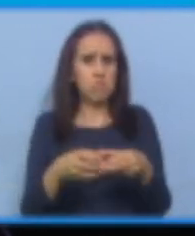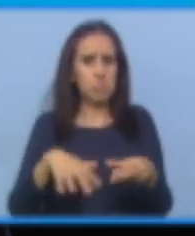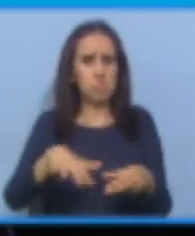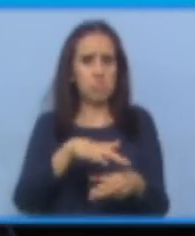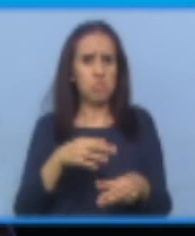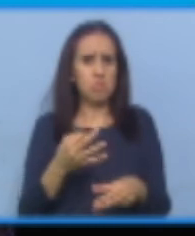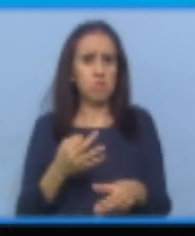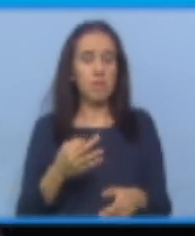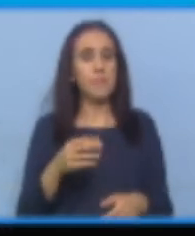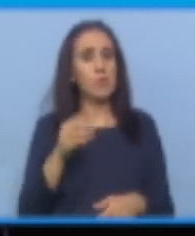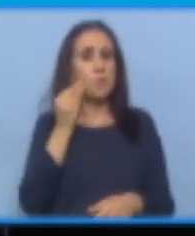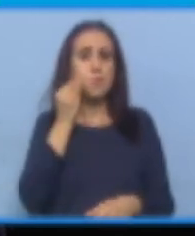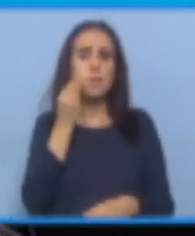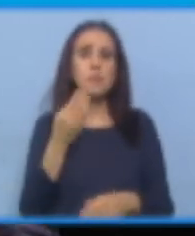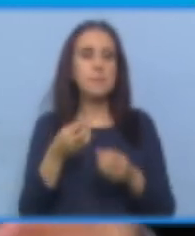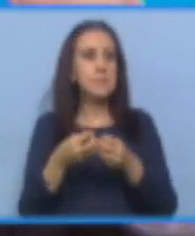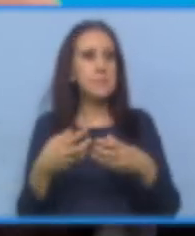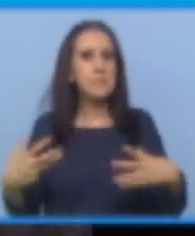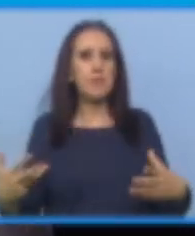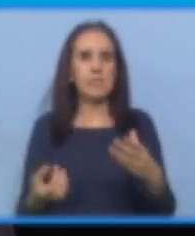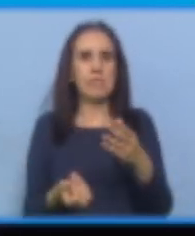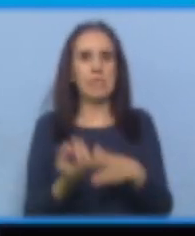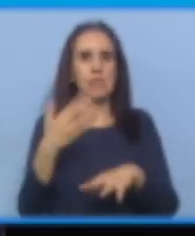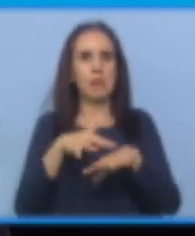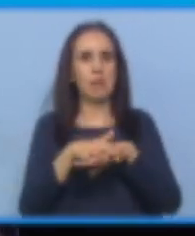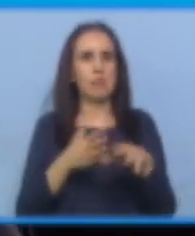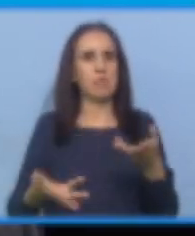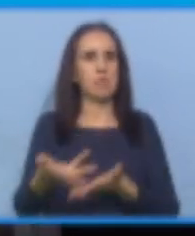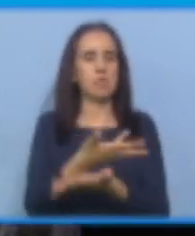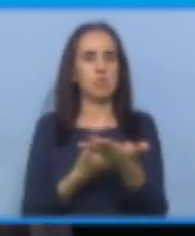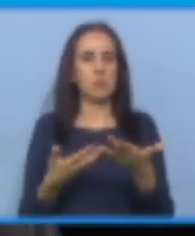portanto, e é assim que se multiplicam as coisas, se cria rede de relações,